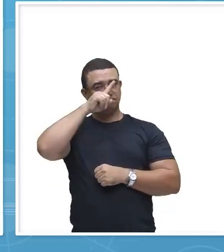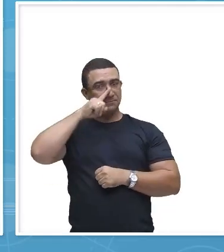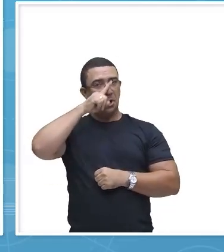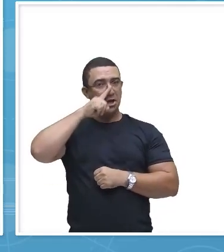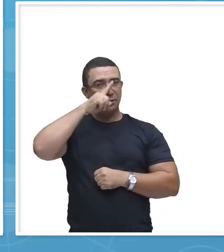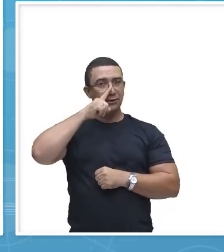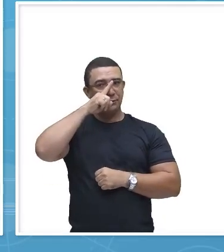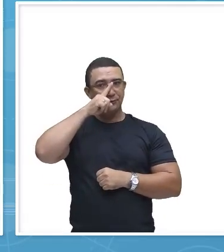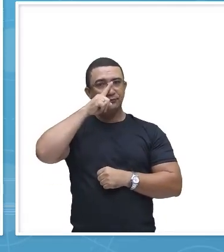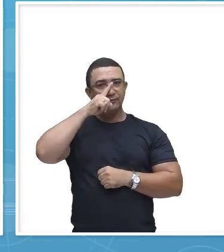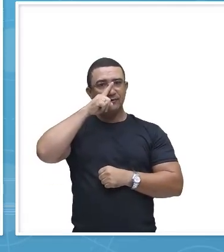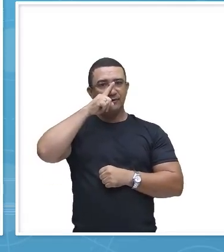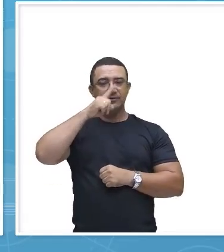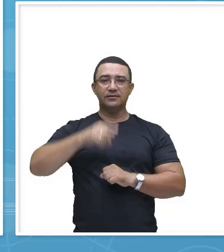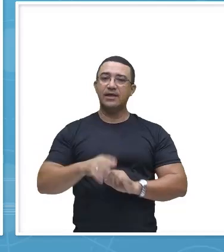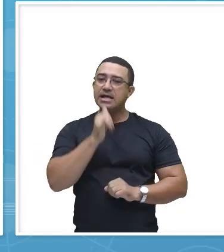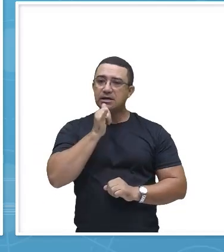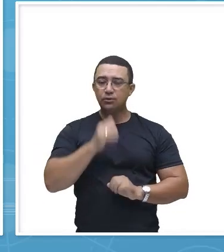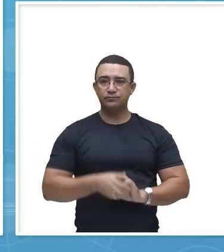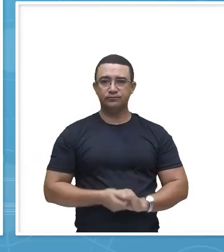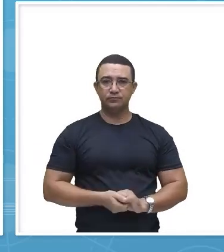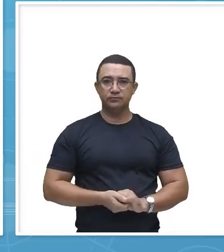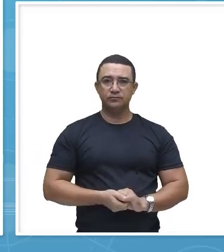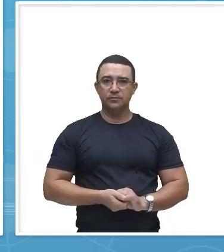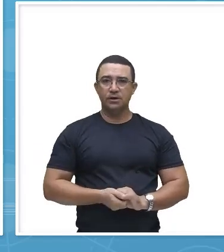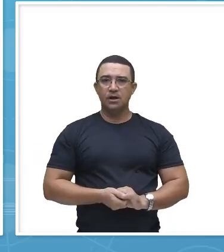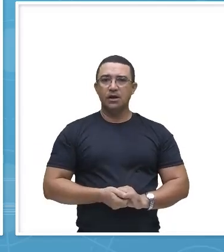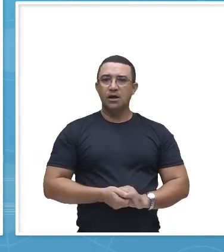de desastres naturais. Por exemplo, regiões muito